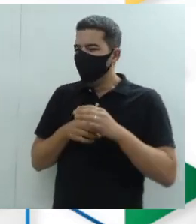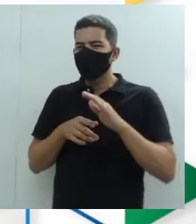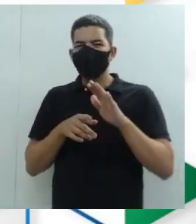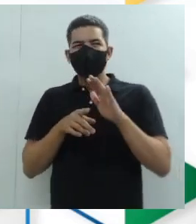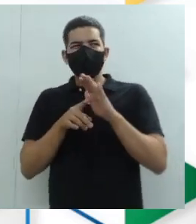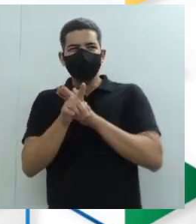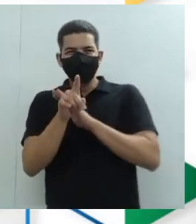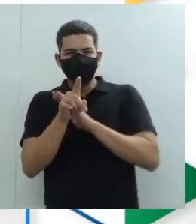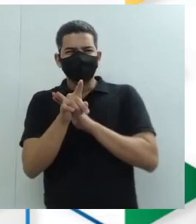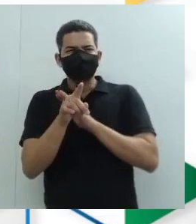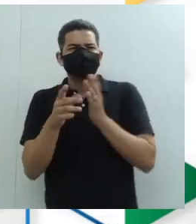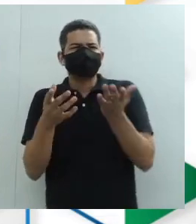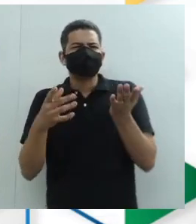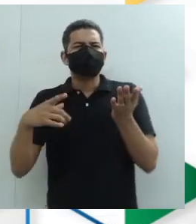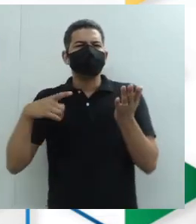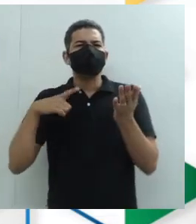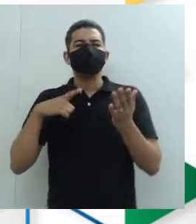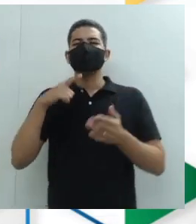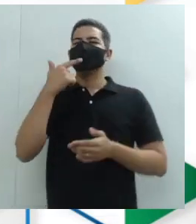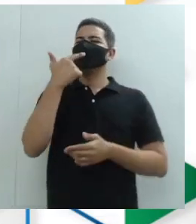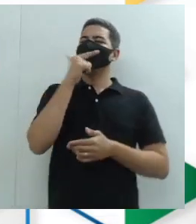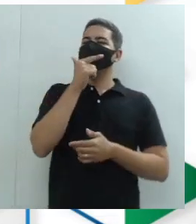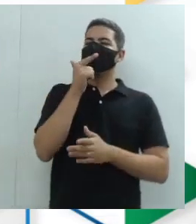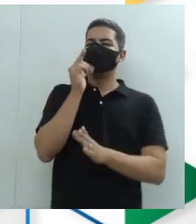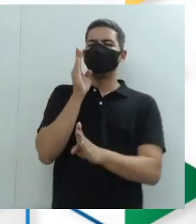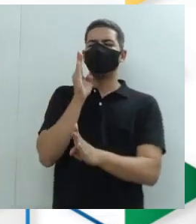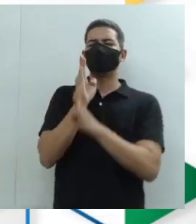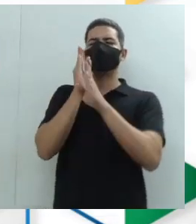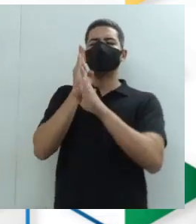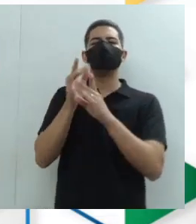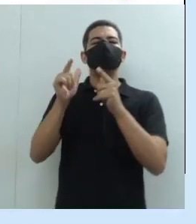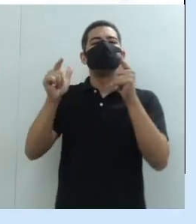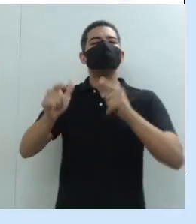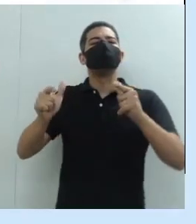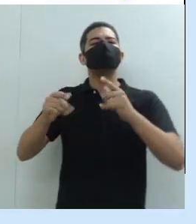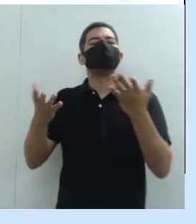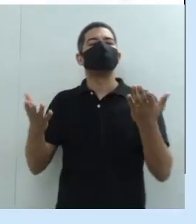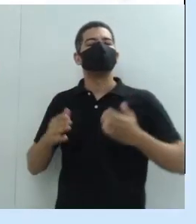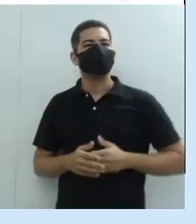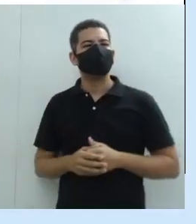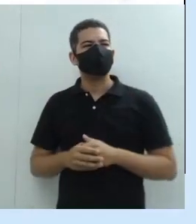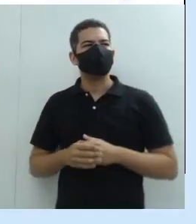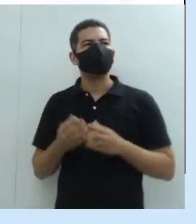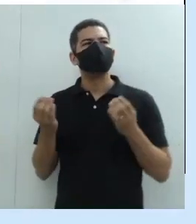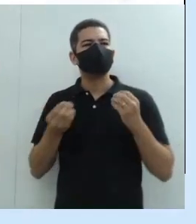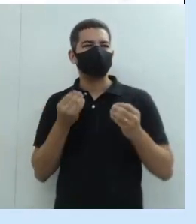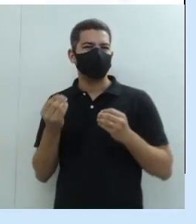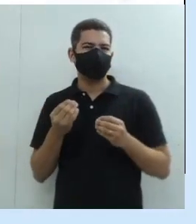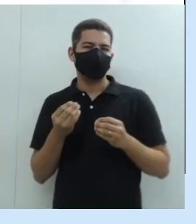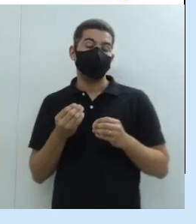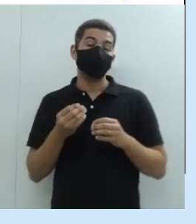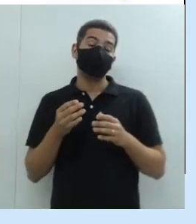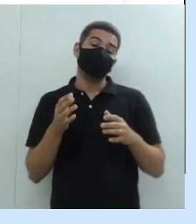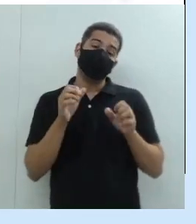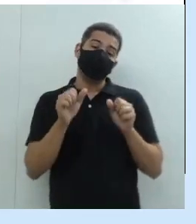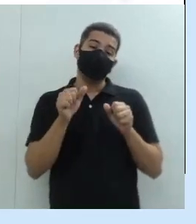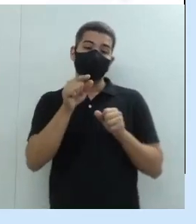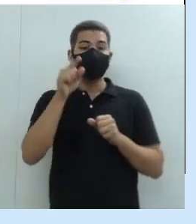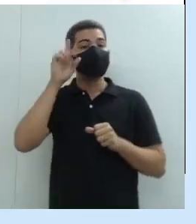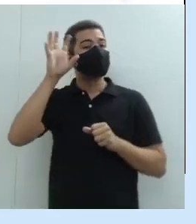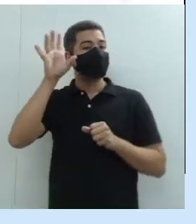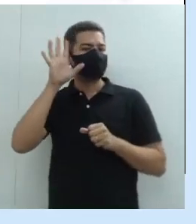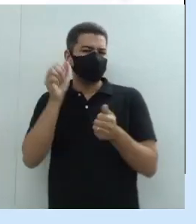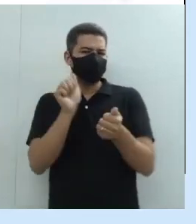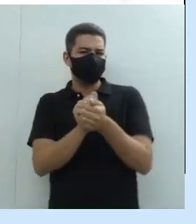né? Perdão. Fica evidente como é que esse humor é garantido. Provavelmente você deve pensar